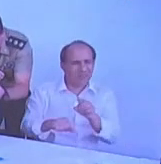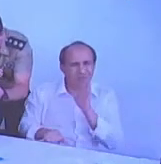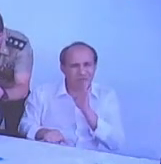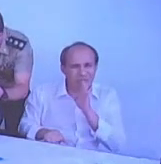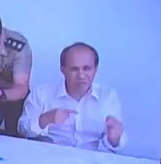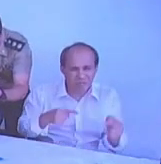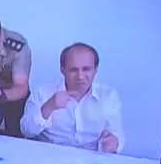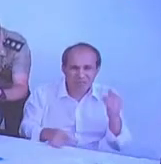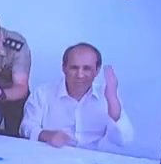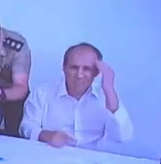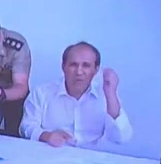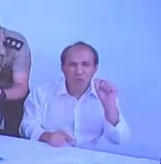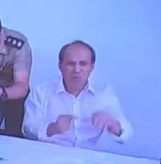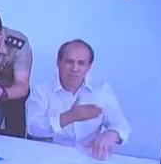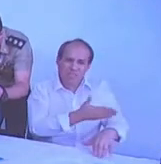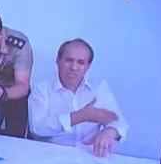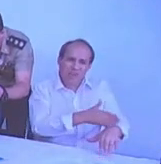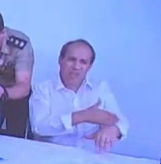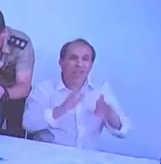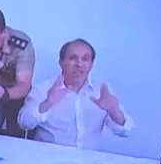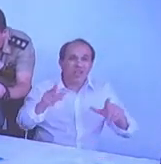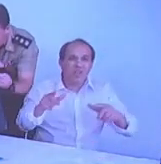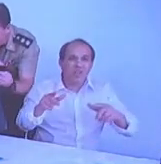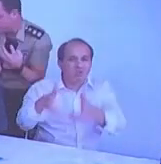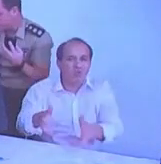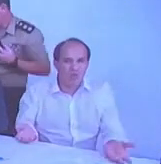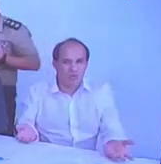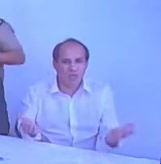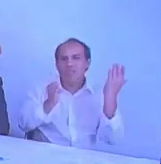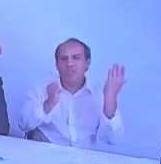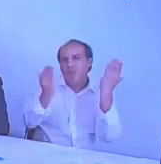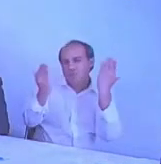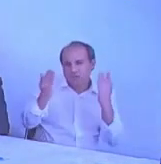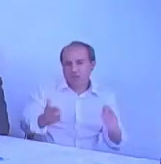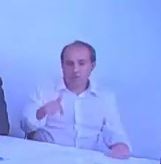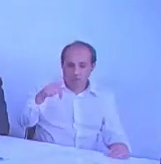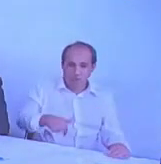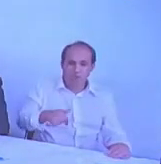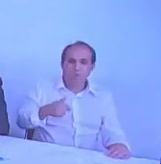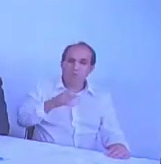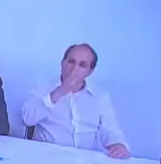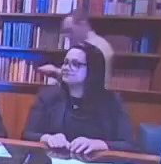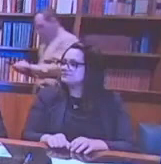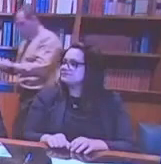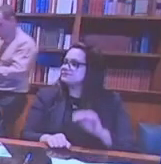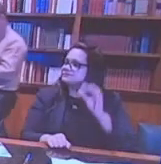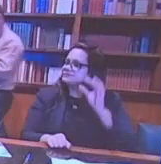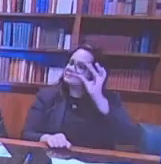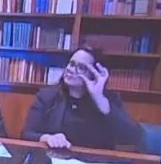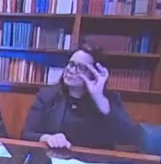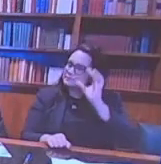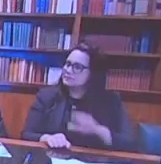delação da delação que era feita ali nos porões da lava jato Porque de fato nesse caso uma das